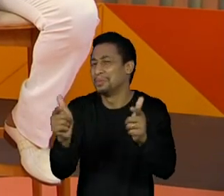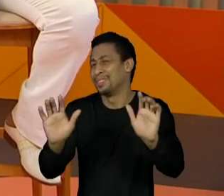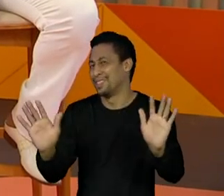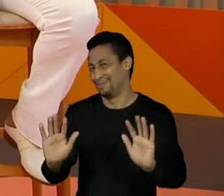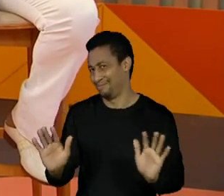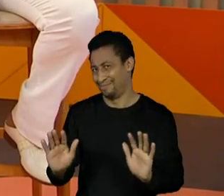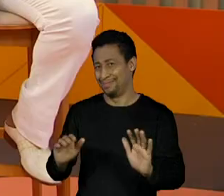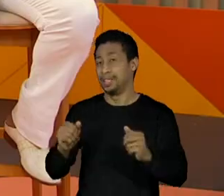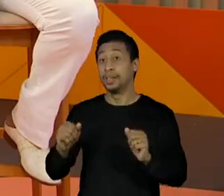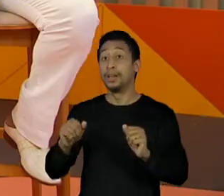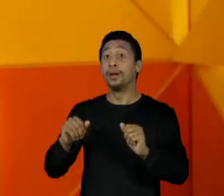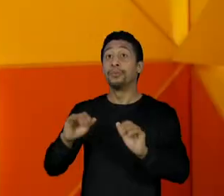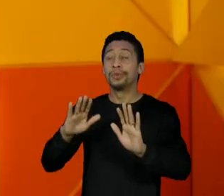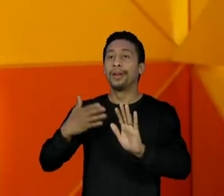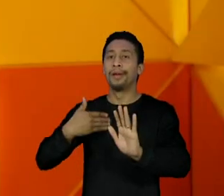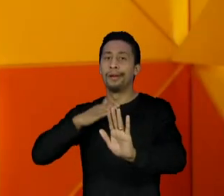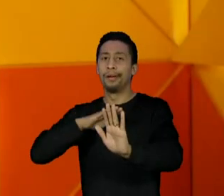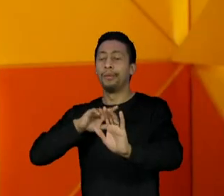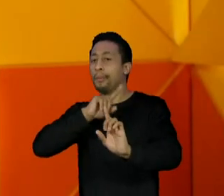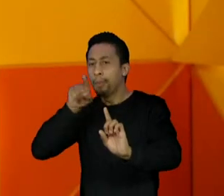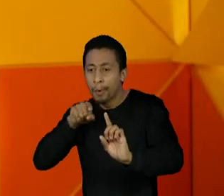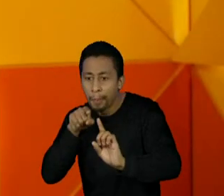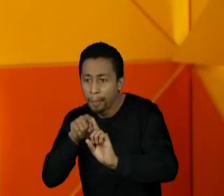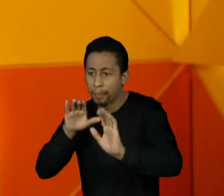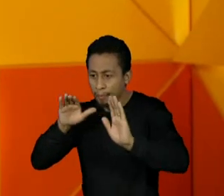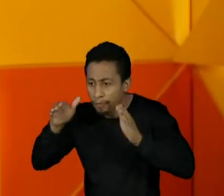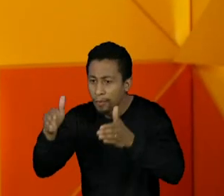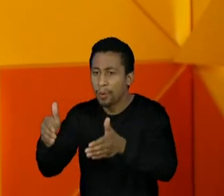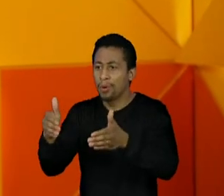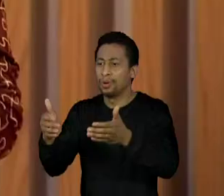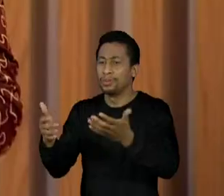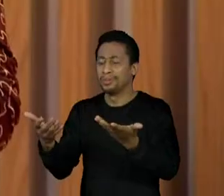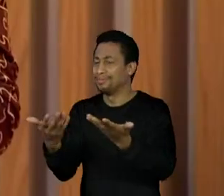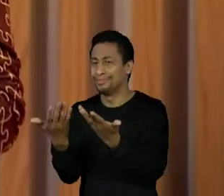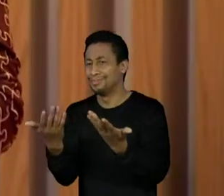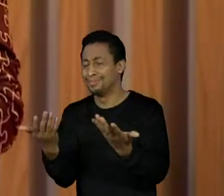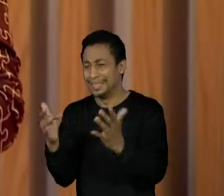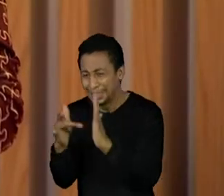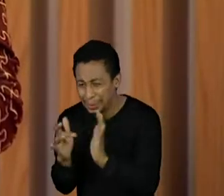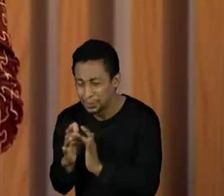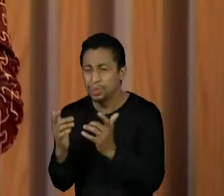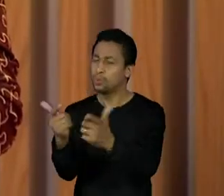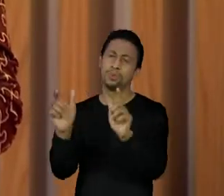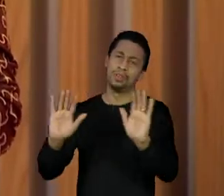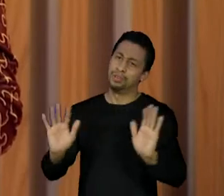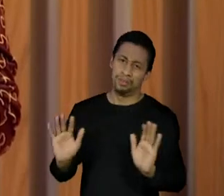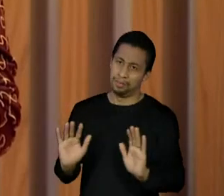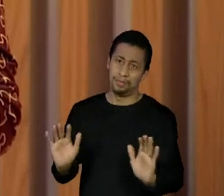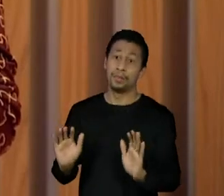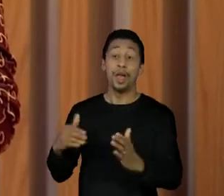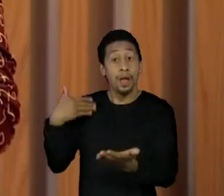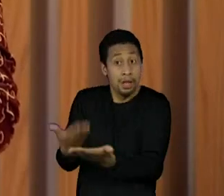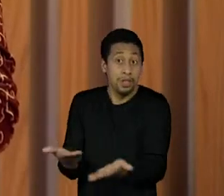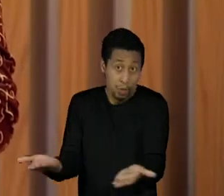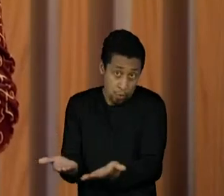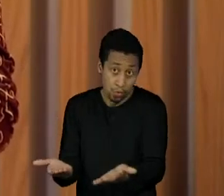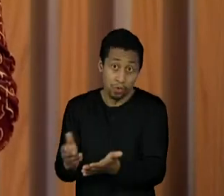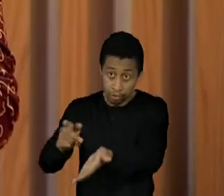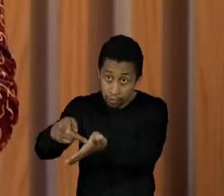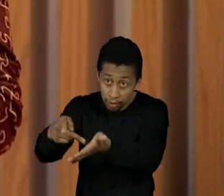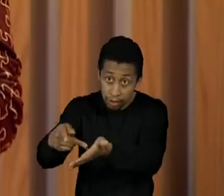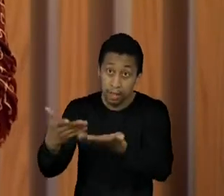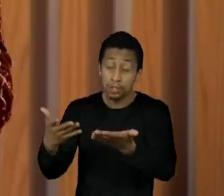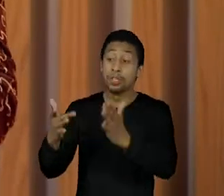um propósito hegemônico, não é? Quer dizer, nunca foi um problema para nós. Até hoje, não é? Quer dizer, até hoje, de